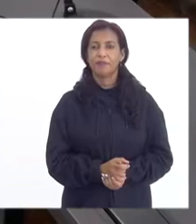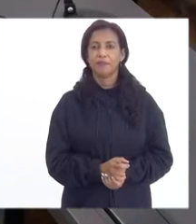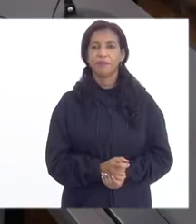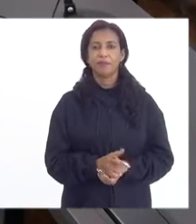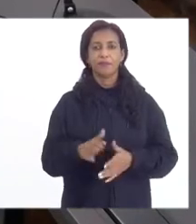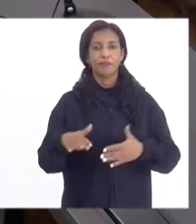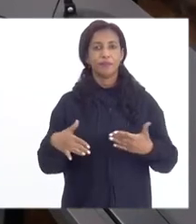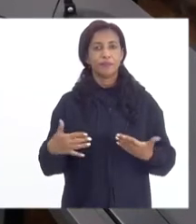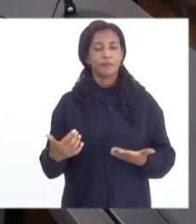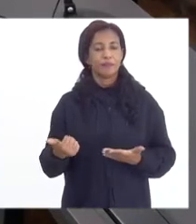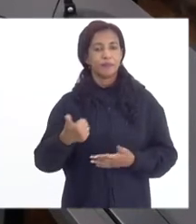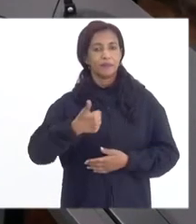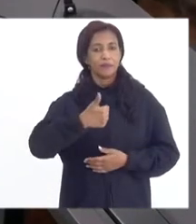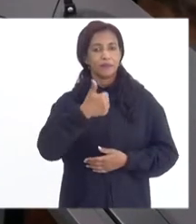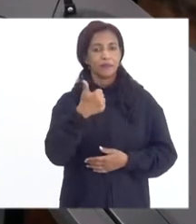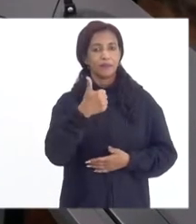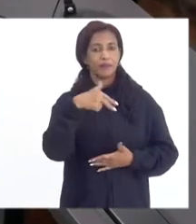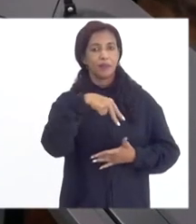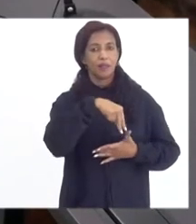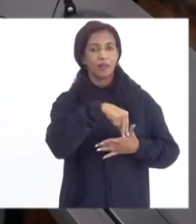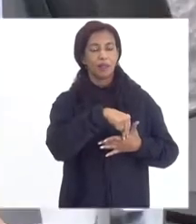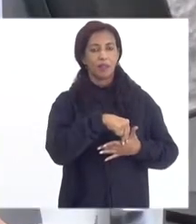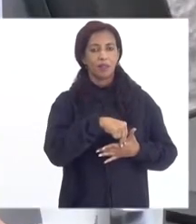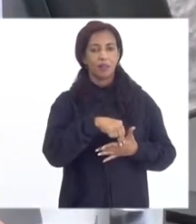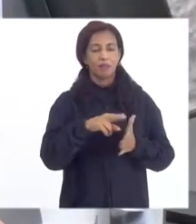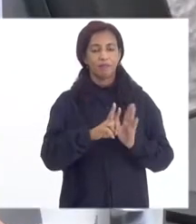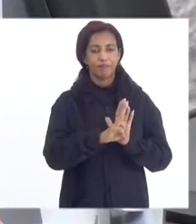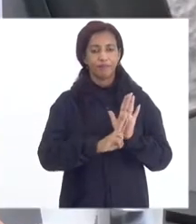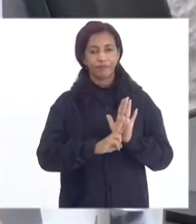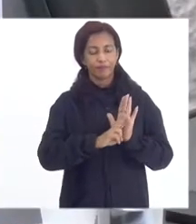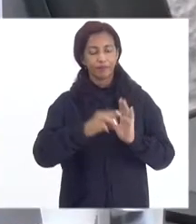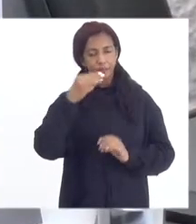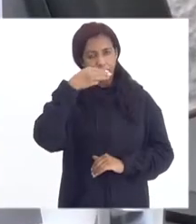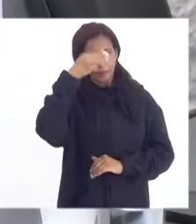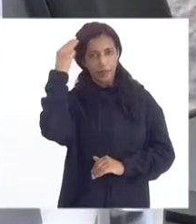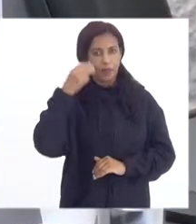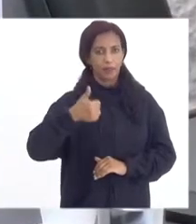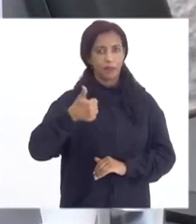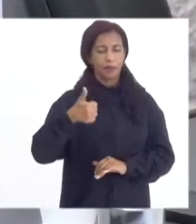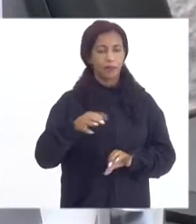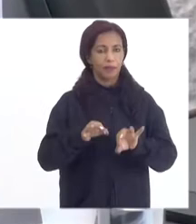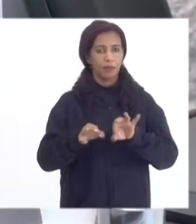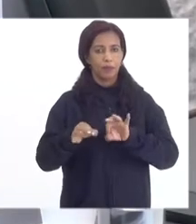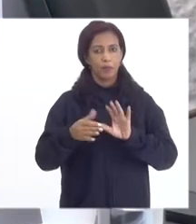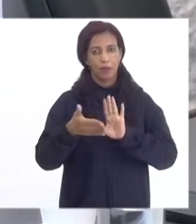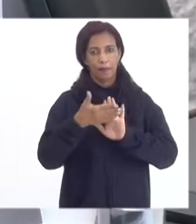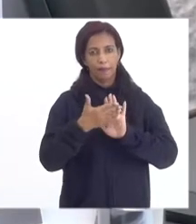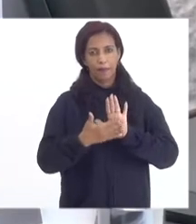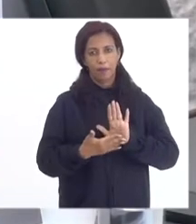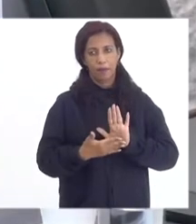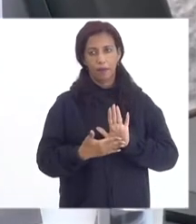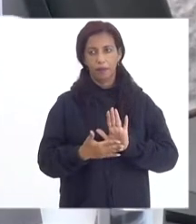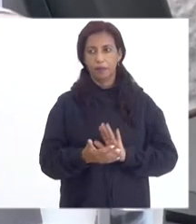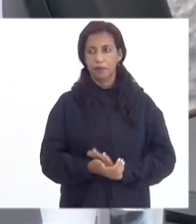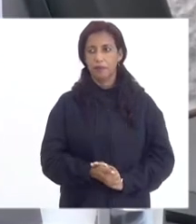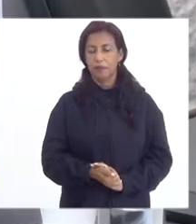Então, o primeiro bloco de anexação. Relator, deputado Márcio Pacheco. Primeiro projeto da pauta.